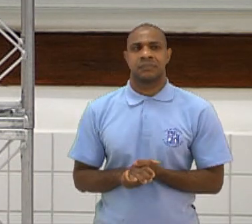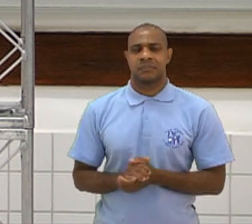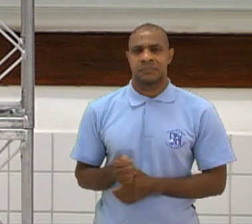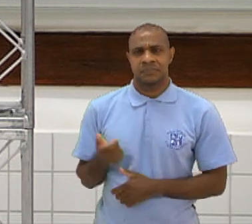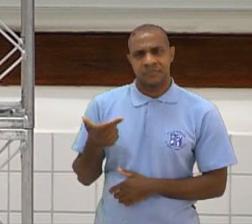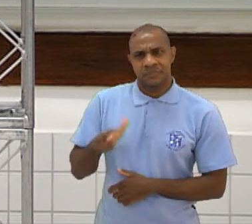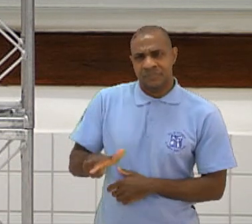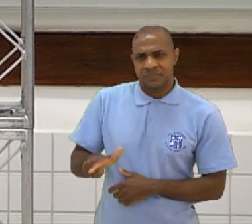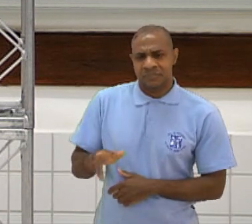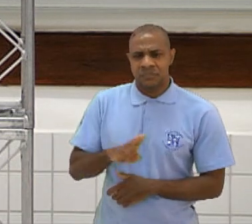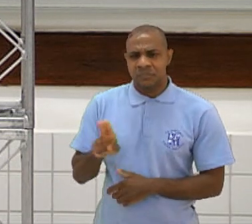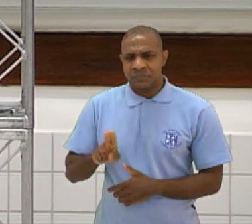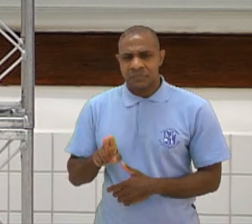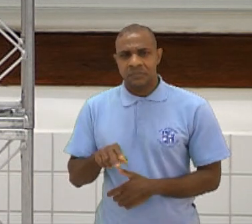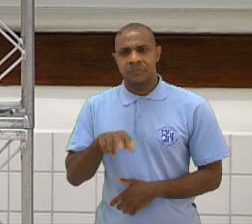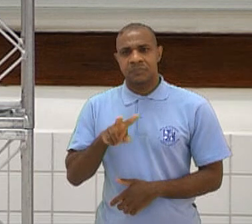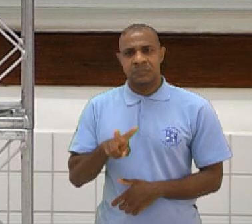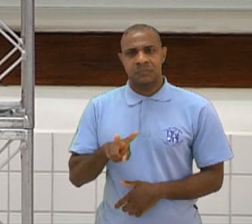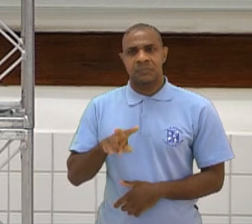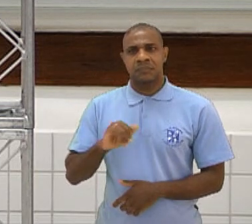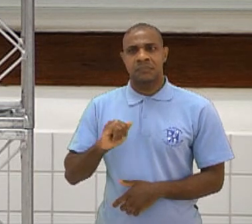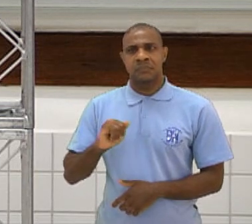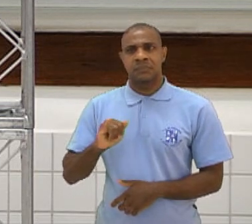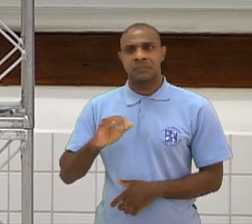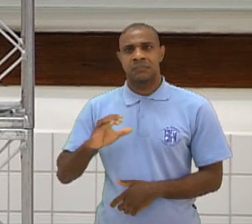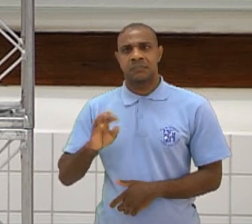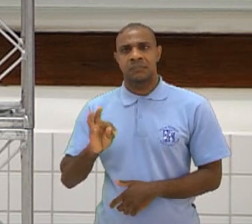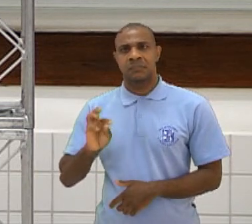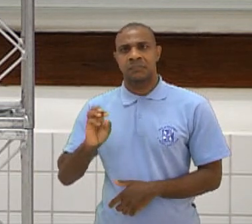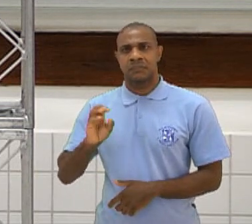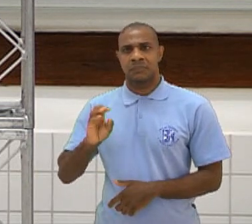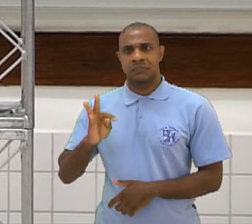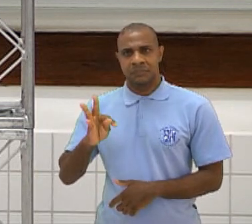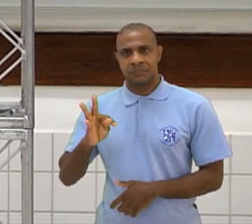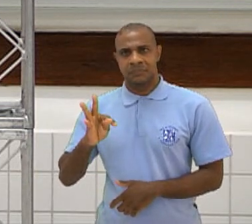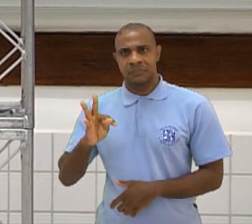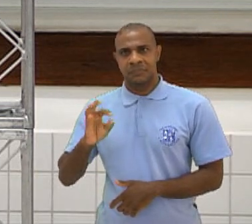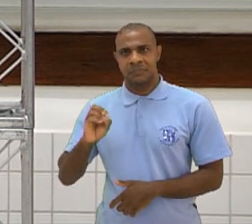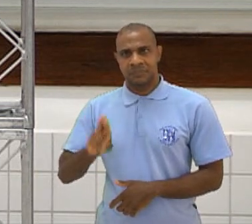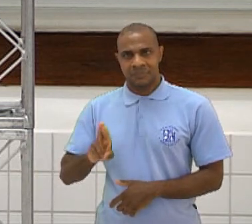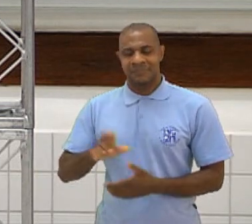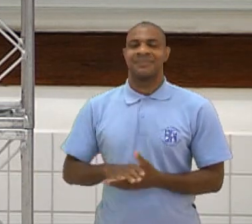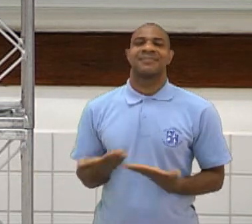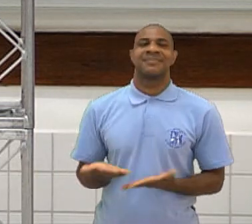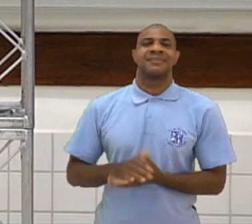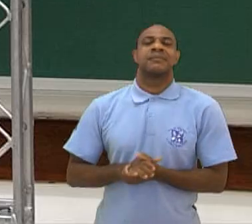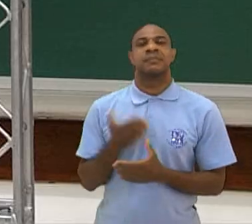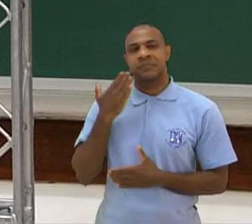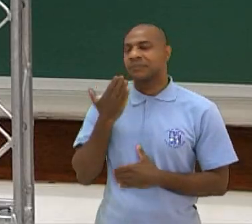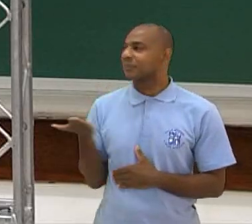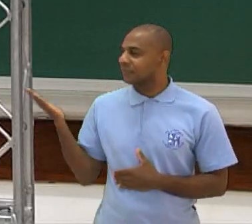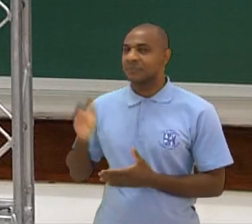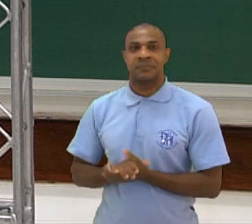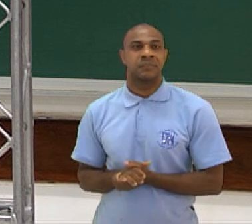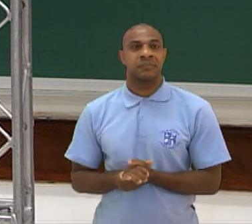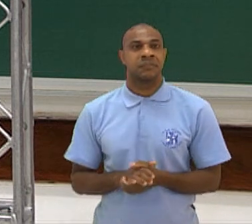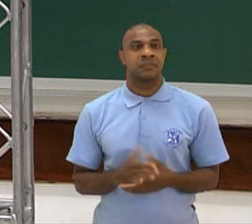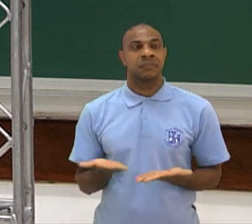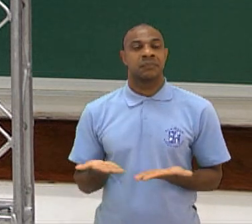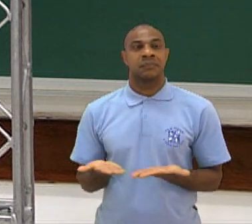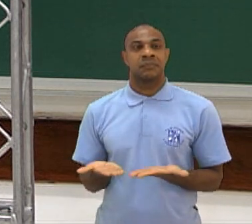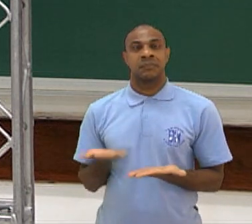nome, o senhor falou muito rápido. Victor Moreira Lima, sou eu mesmo, beleza? Antes de começar a nossa